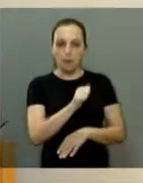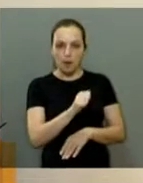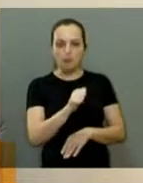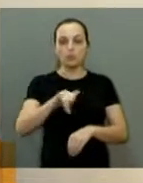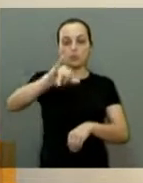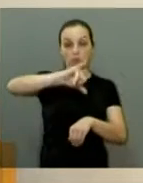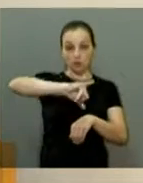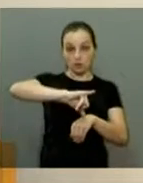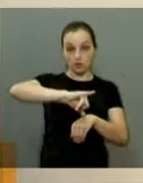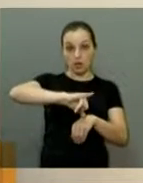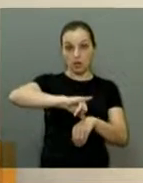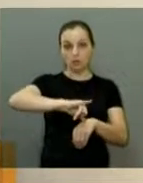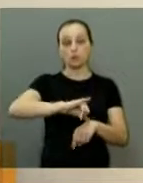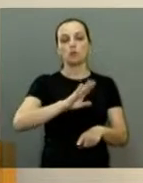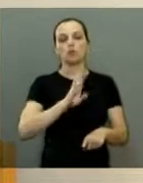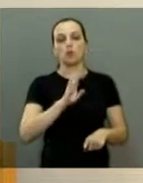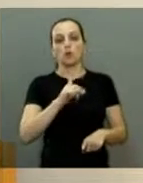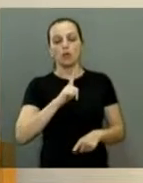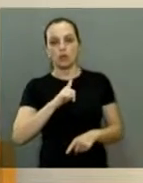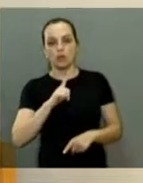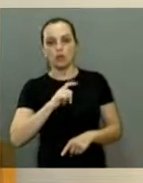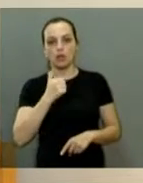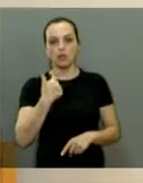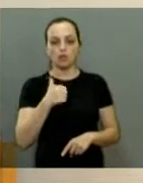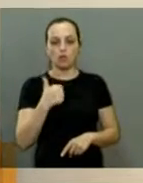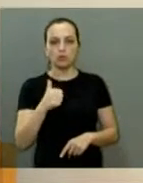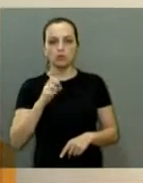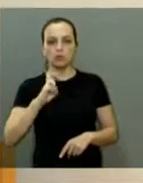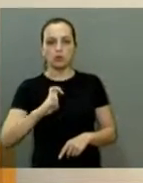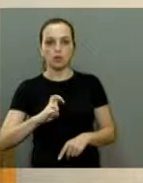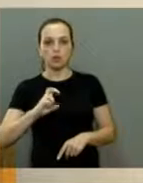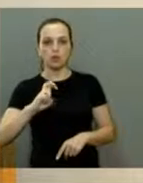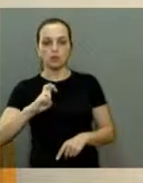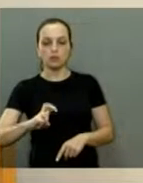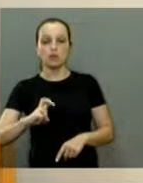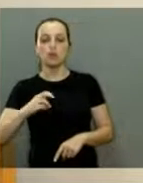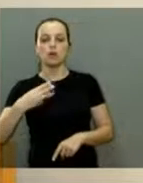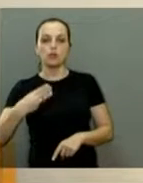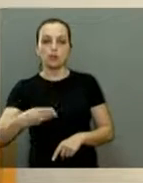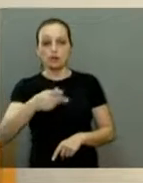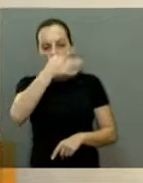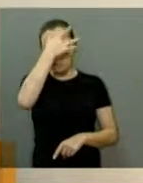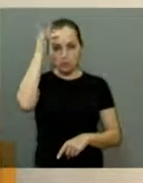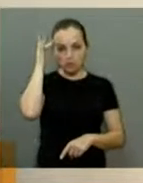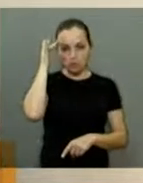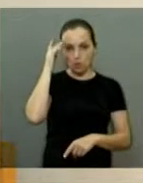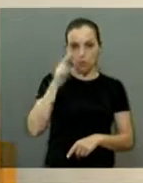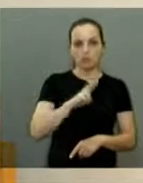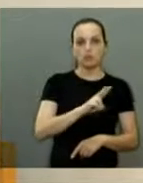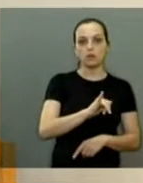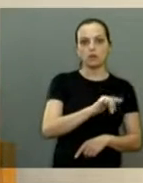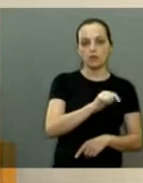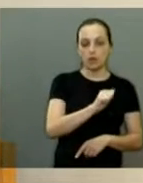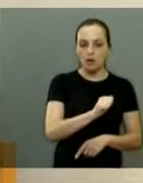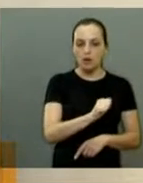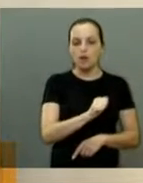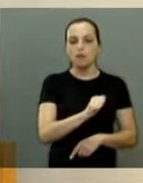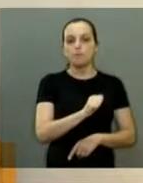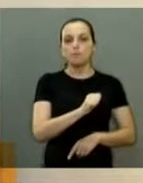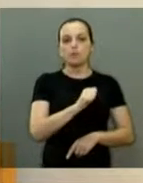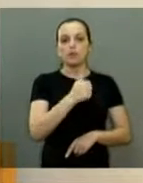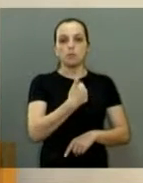central atendeu este mês 11 mil quinhentos e cinquenta e três pessoas é da vida 2060 num total de 13 mil